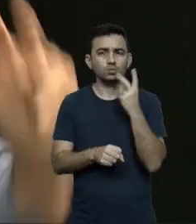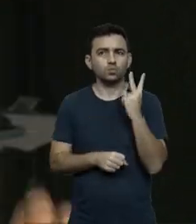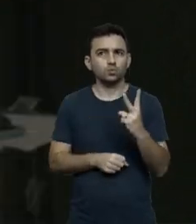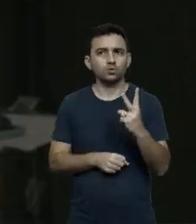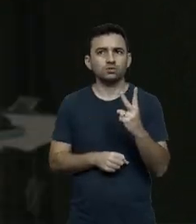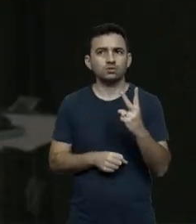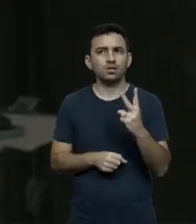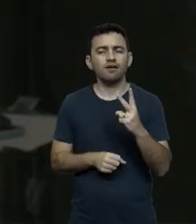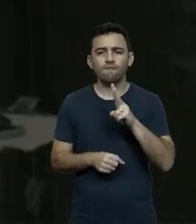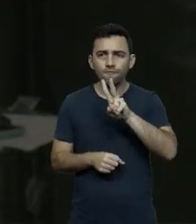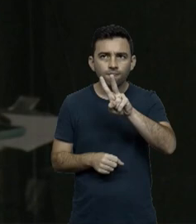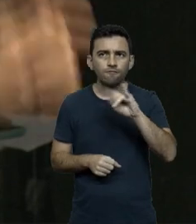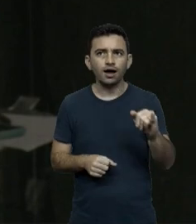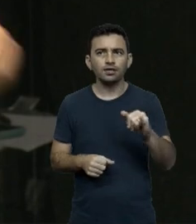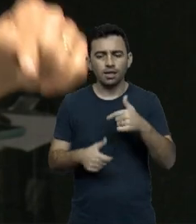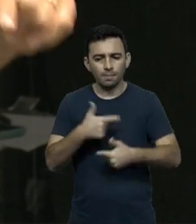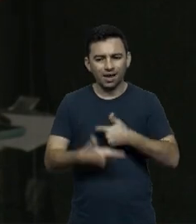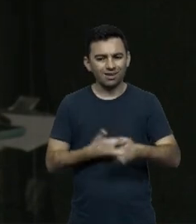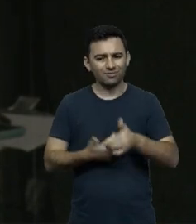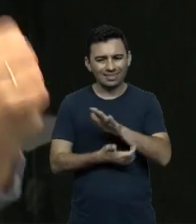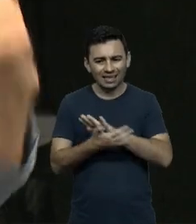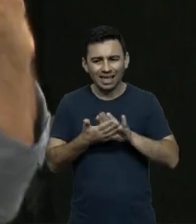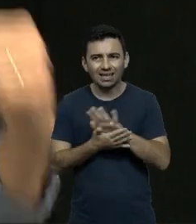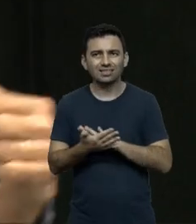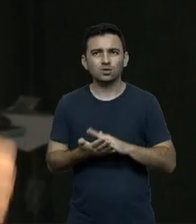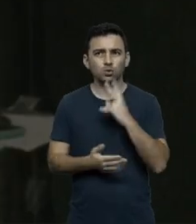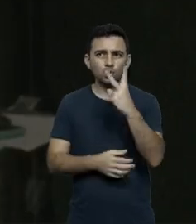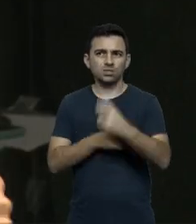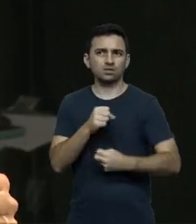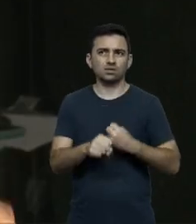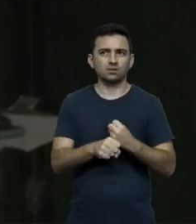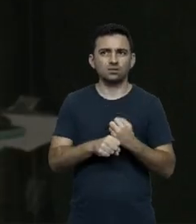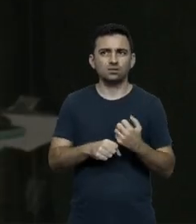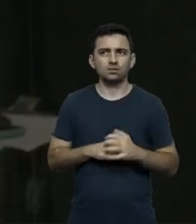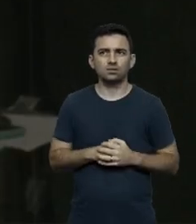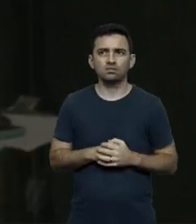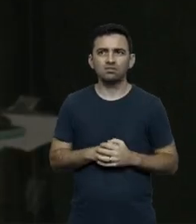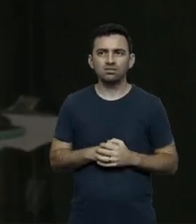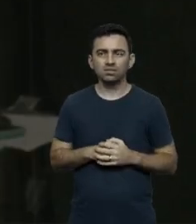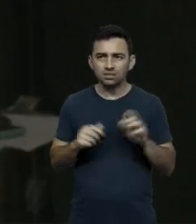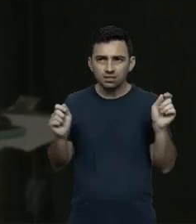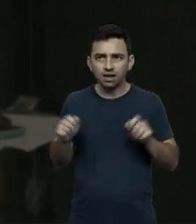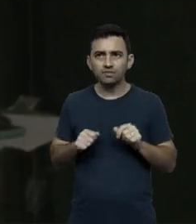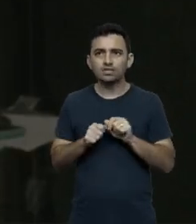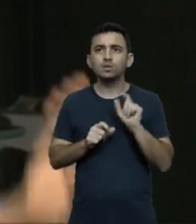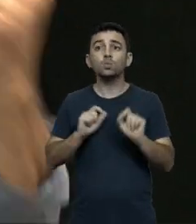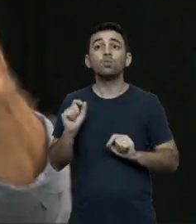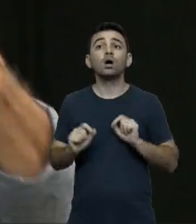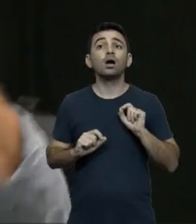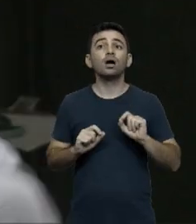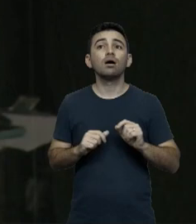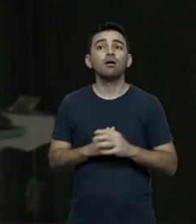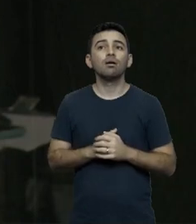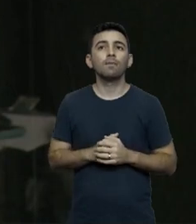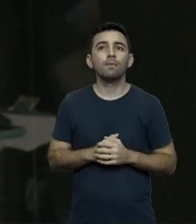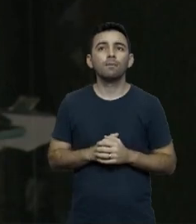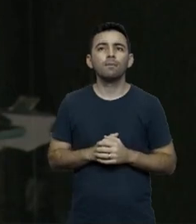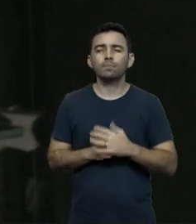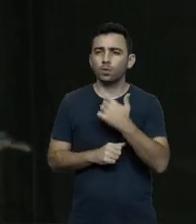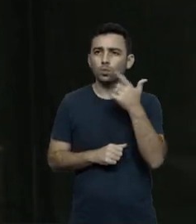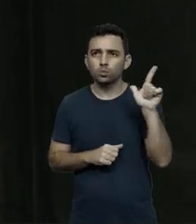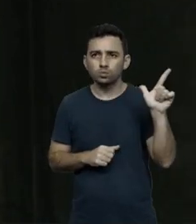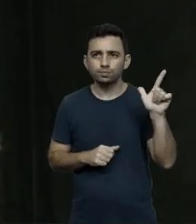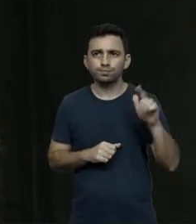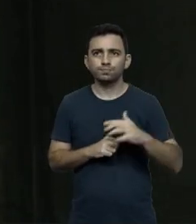dois anos desempregado E aí a alguma coisa por fazer e outra coisa